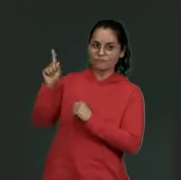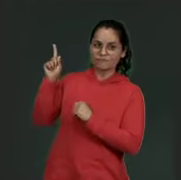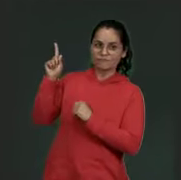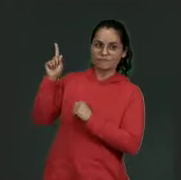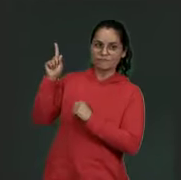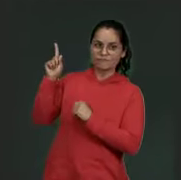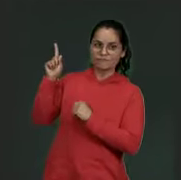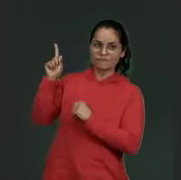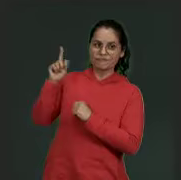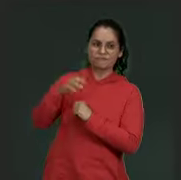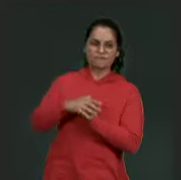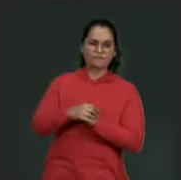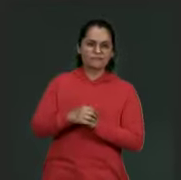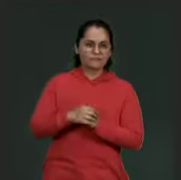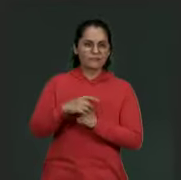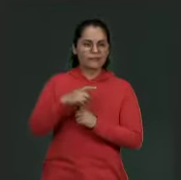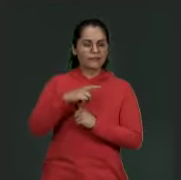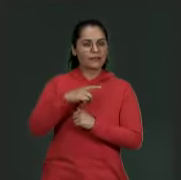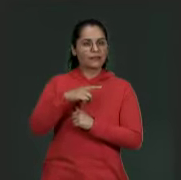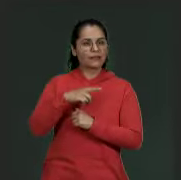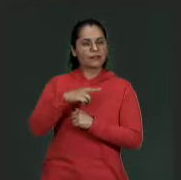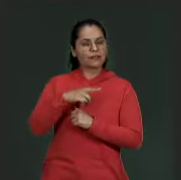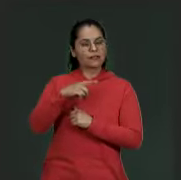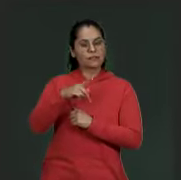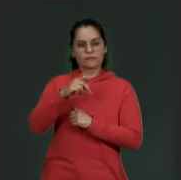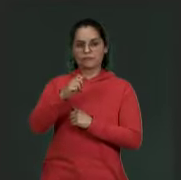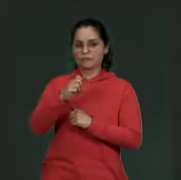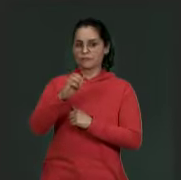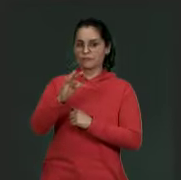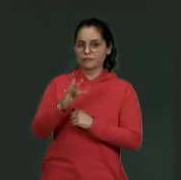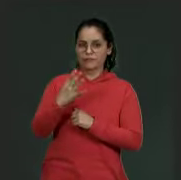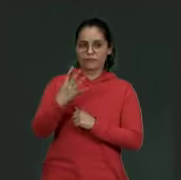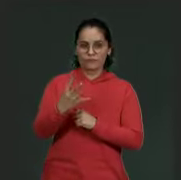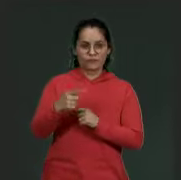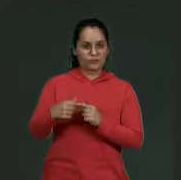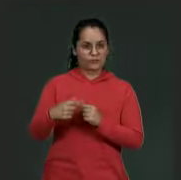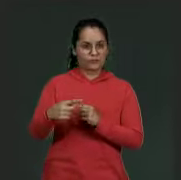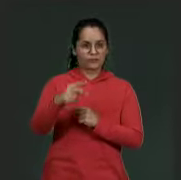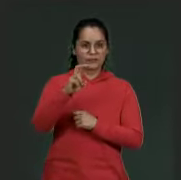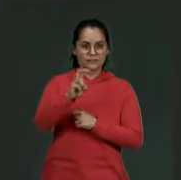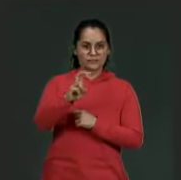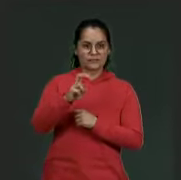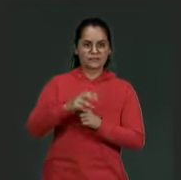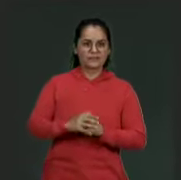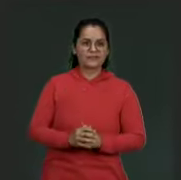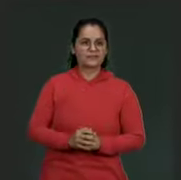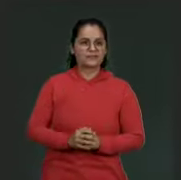psicoativas. Está contido no PET 4, na semana 5.